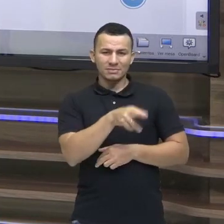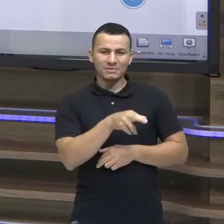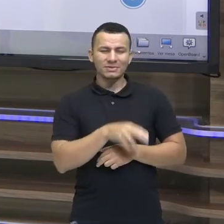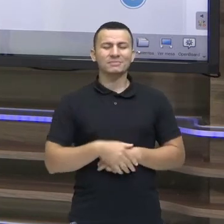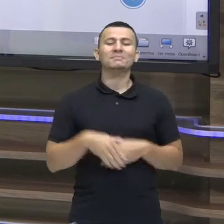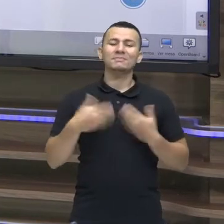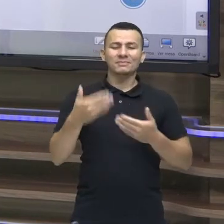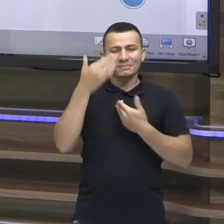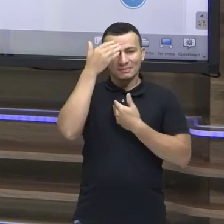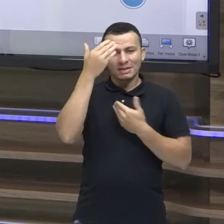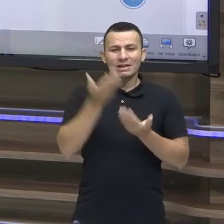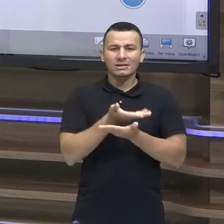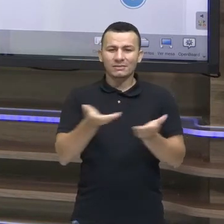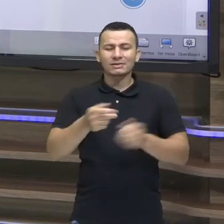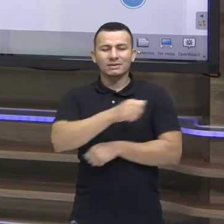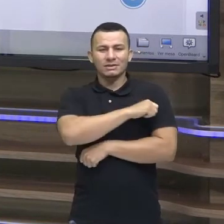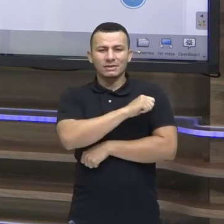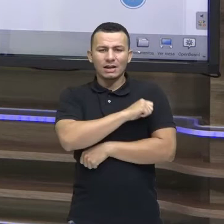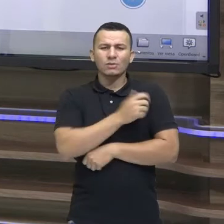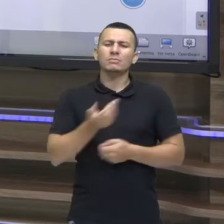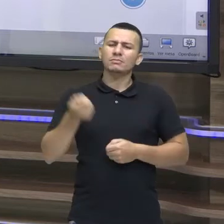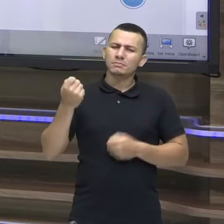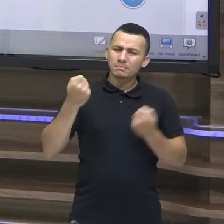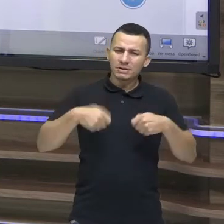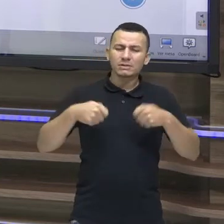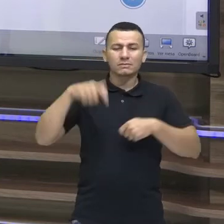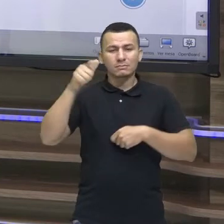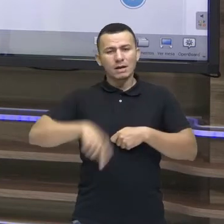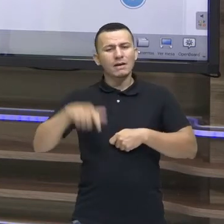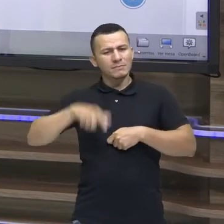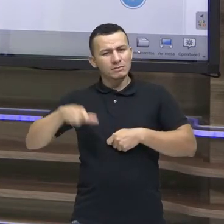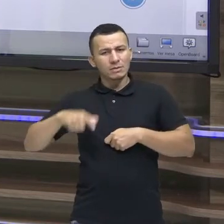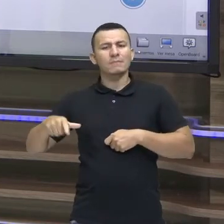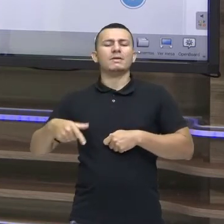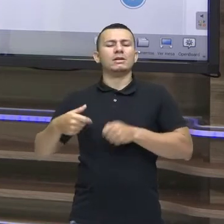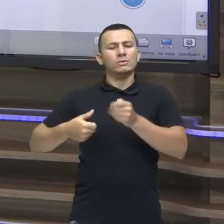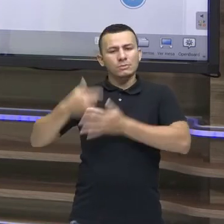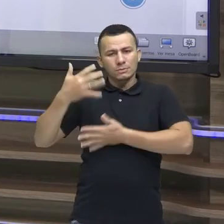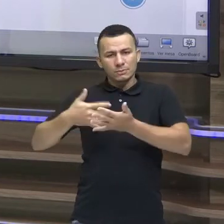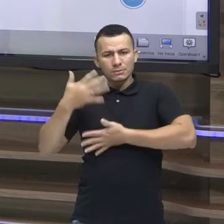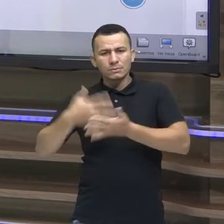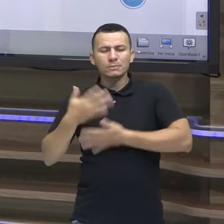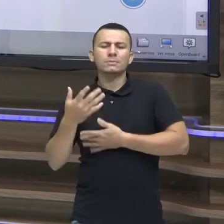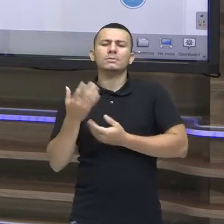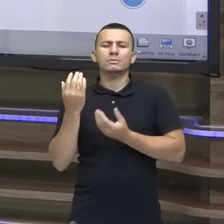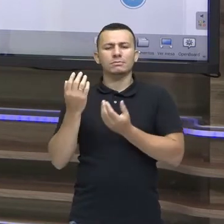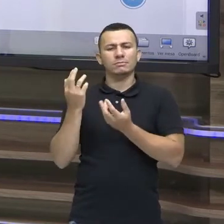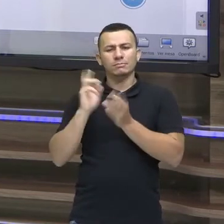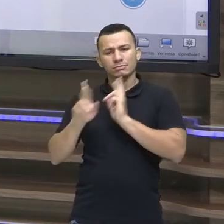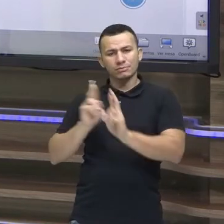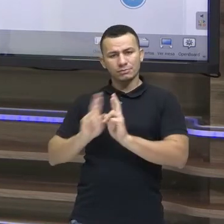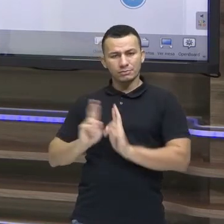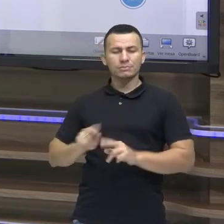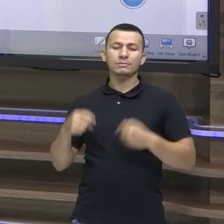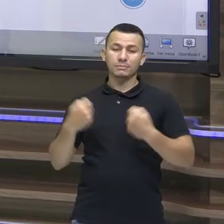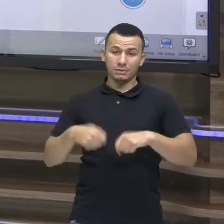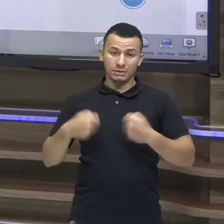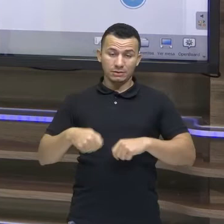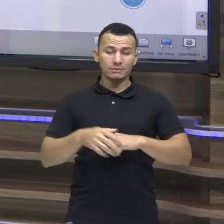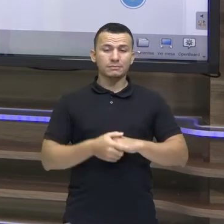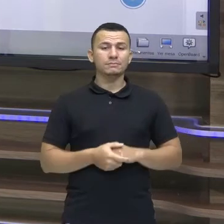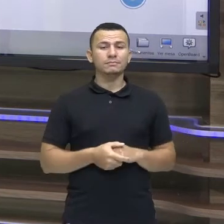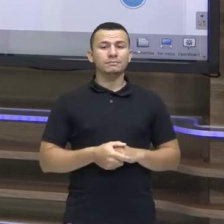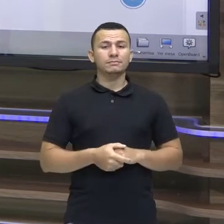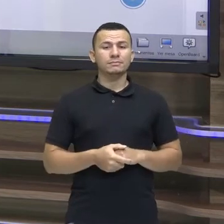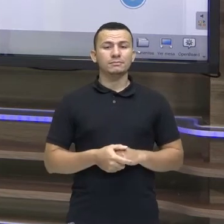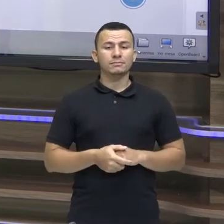queridos, pela participação de vocês. Quero ver mais participações. Outros alunos vão se manifestando aí. Ainda temos 2 questões para